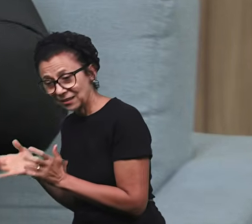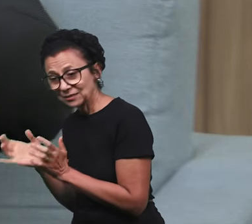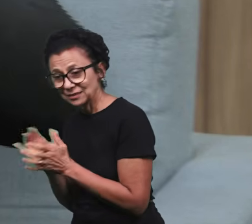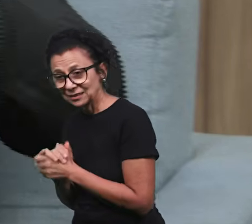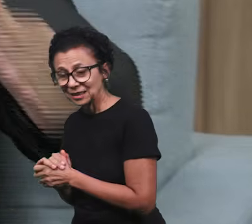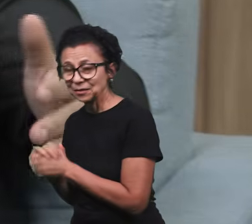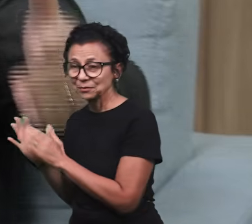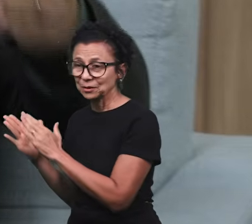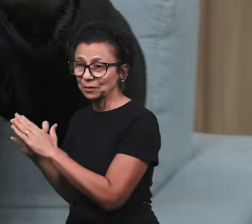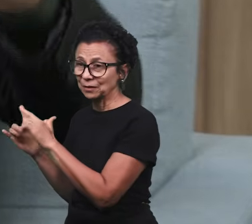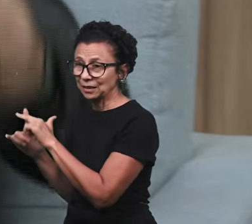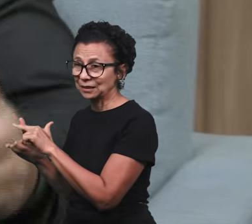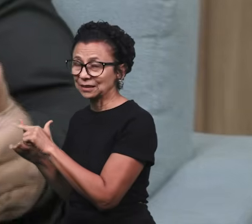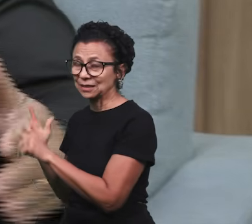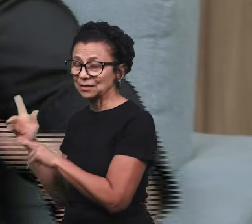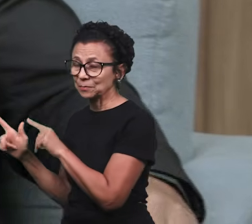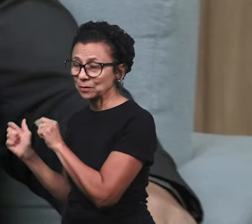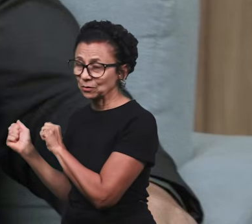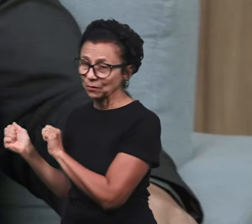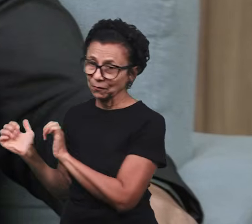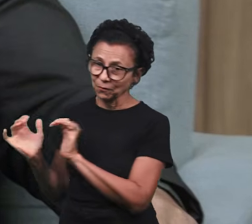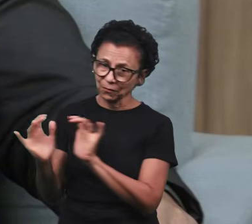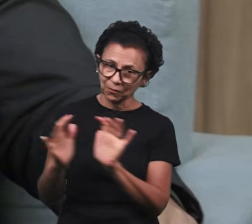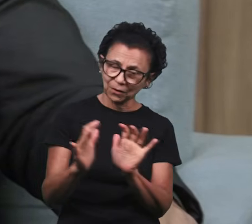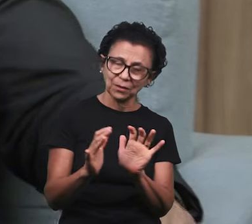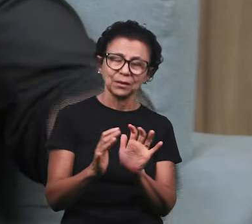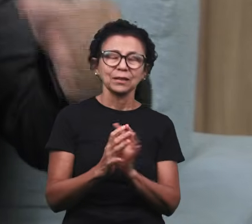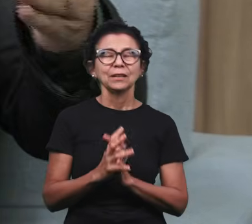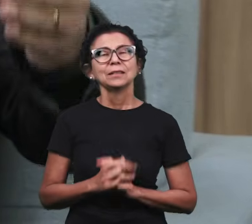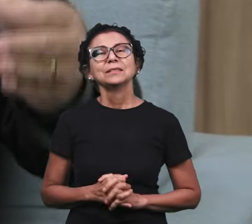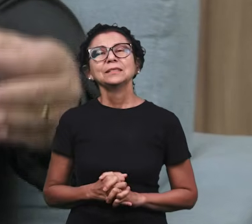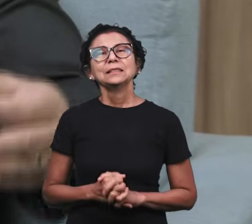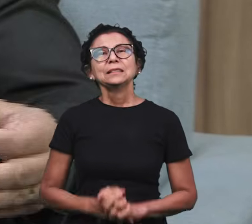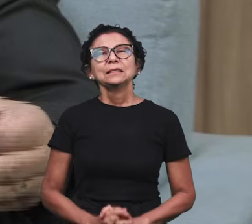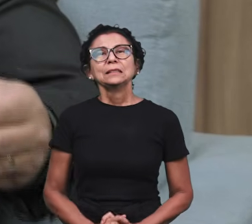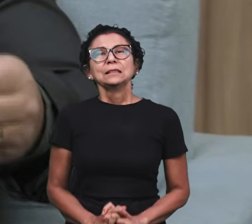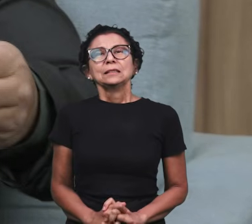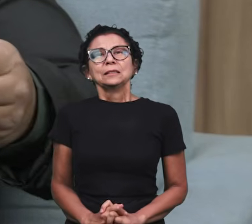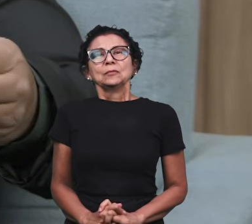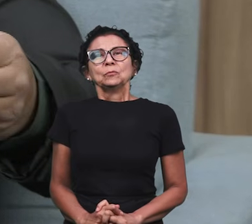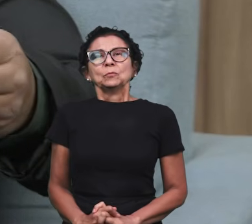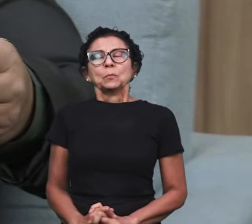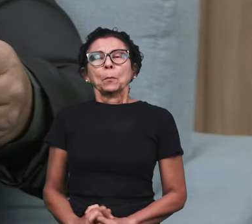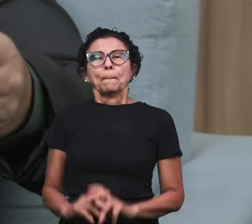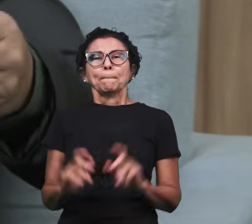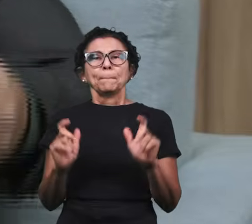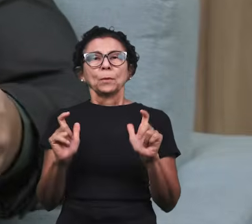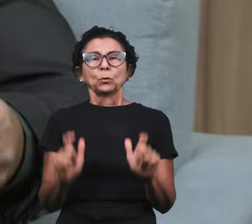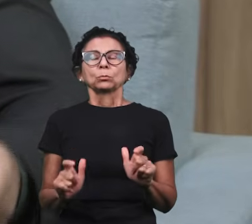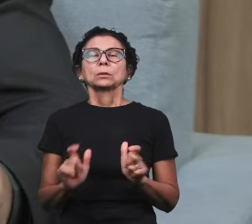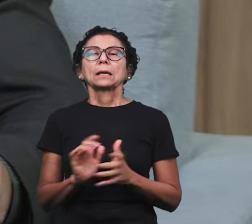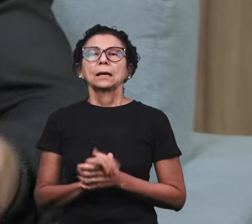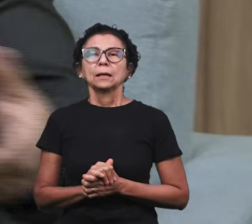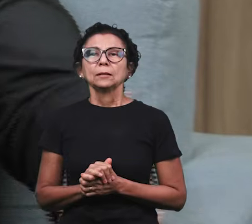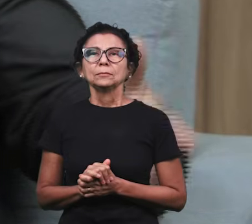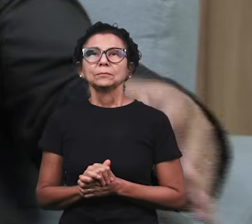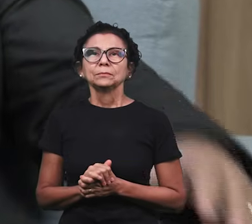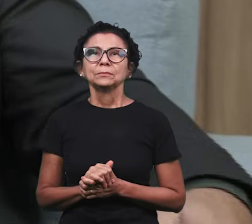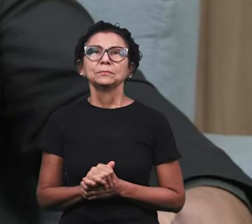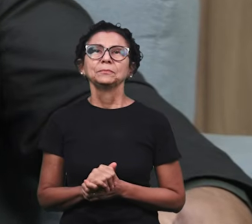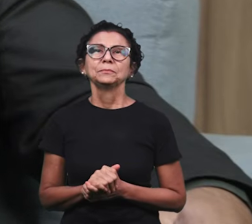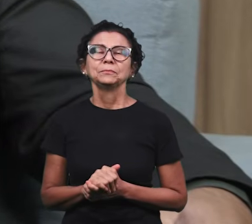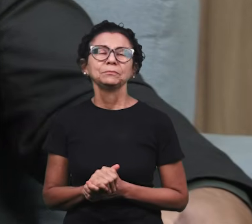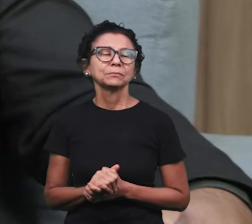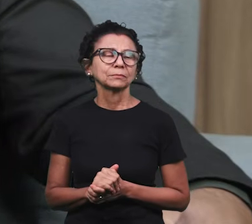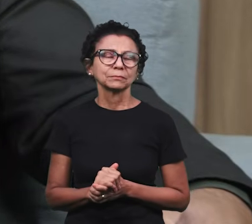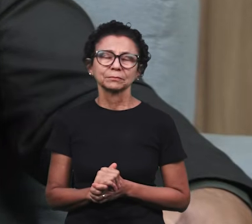a igreja está lá. E lá naquele lugar, estabelecido ali como um lugar para cultuar ao Senhor, é a